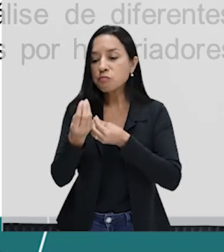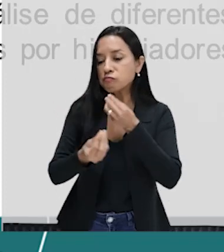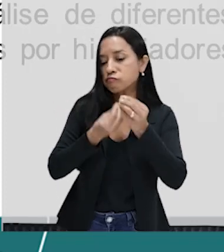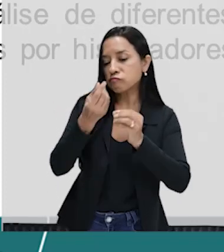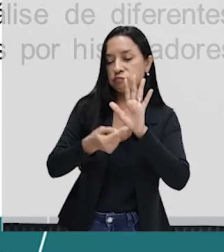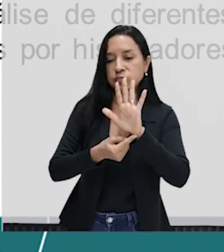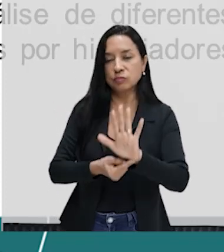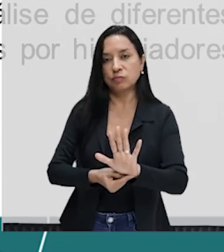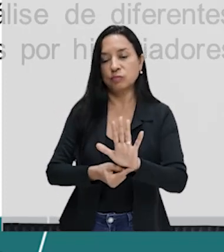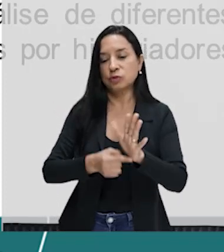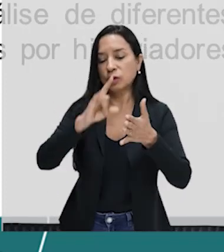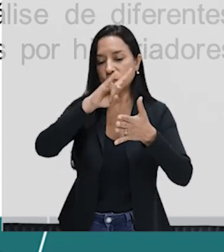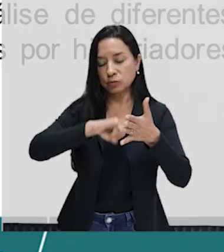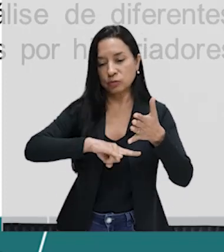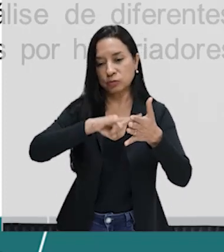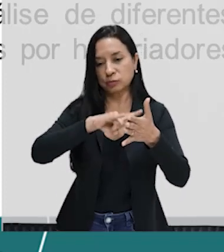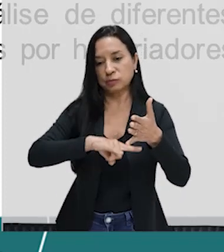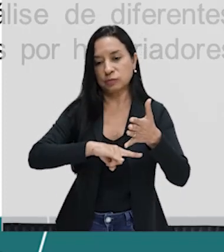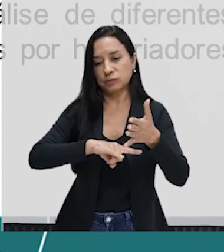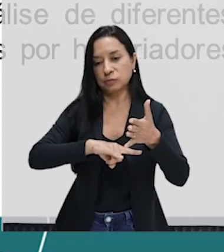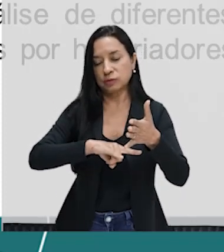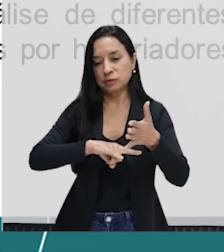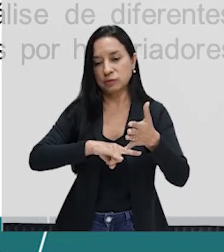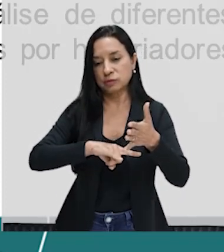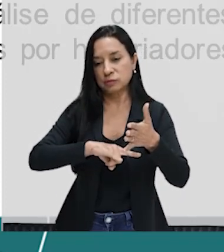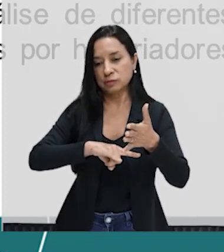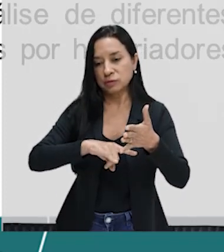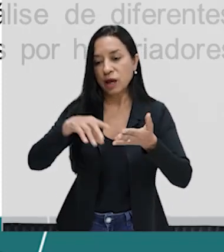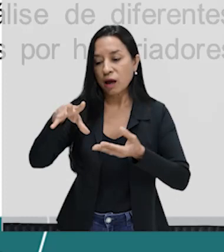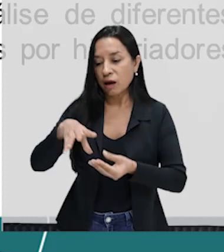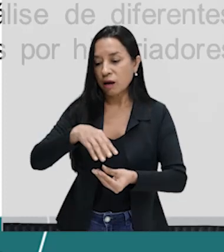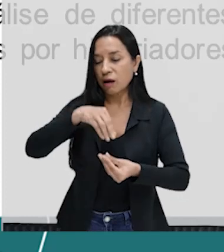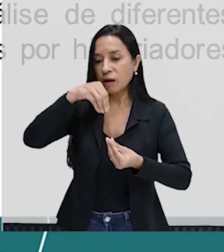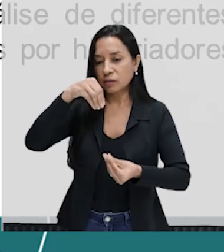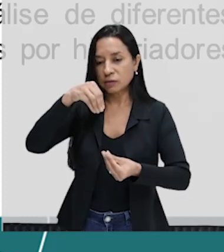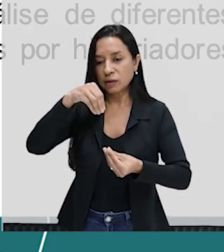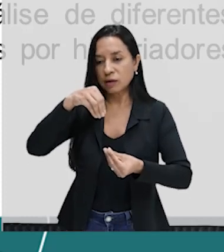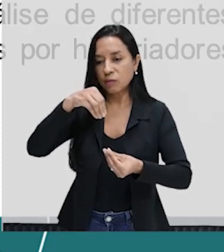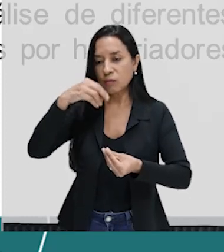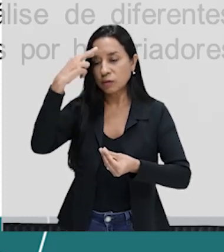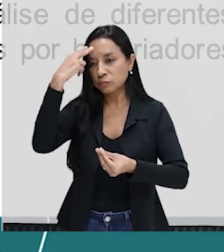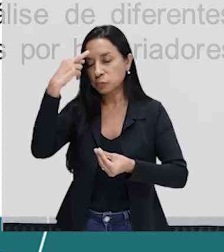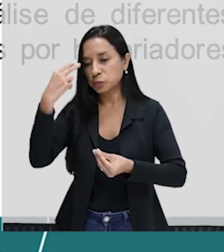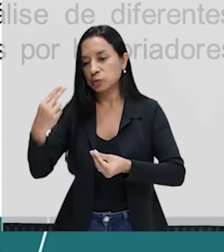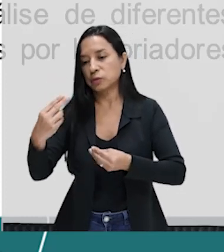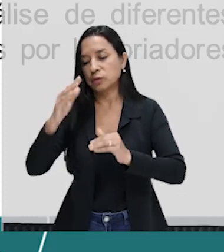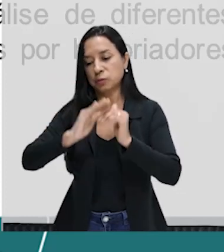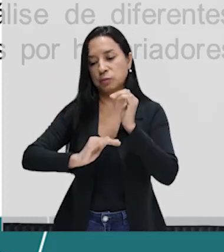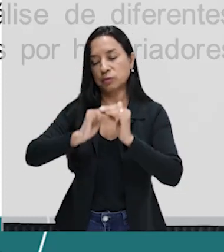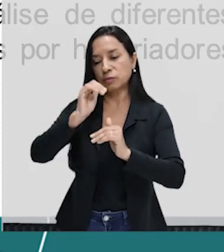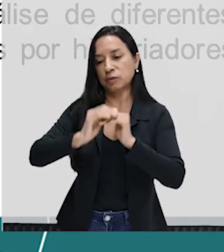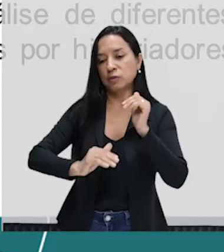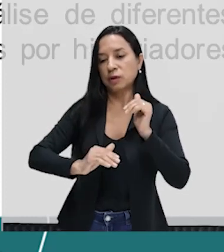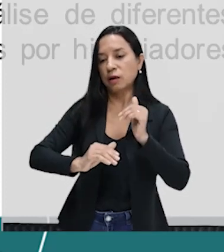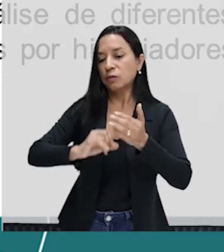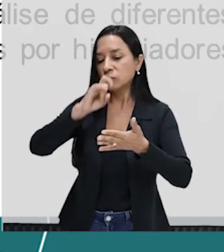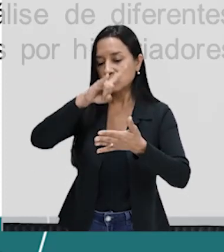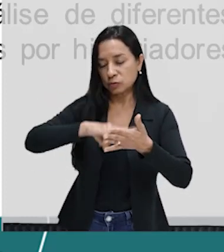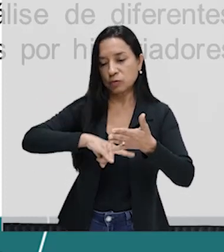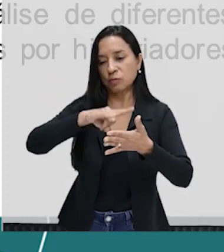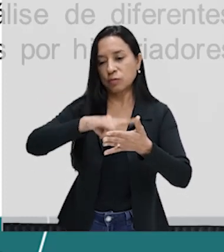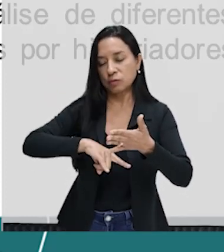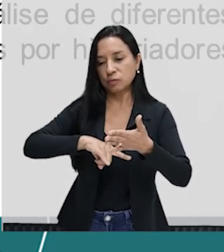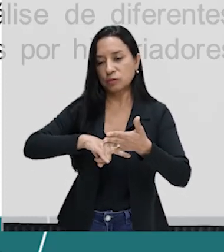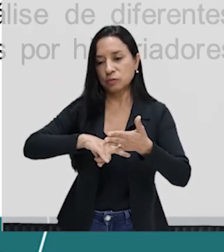historiador. A alma do historiador são as fontes históricas, são os documentos. E